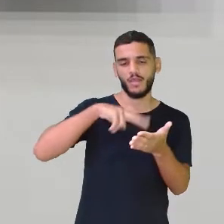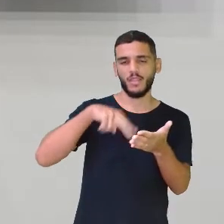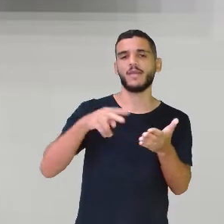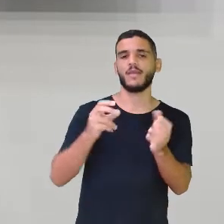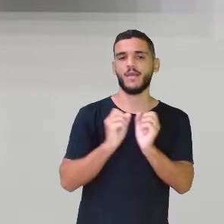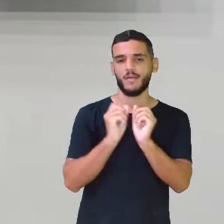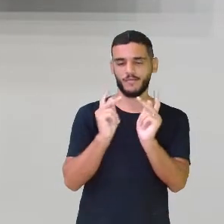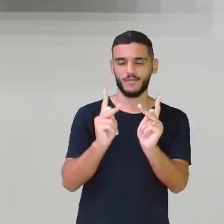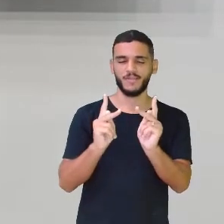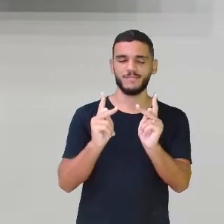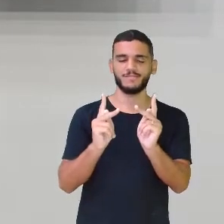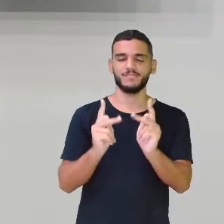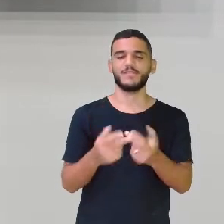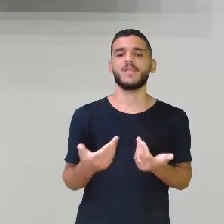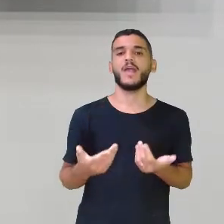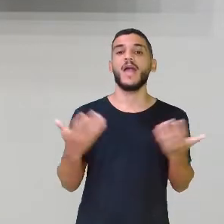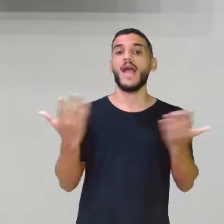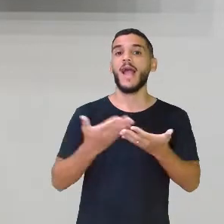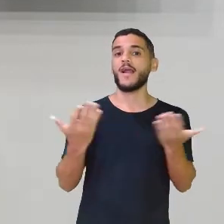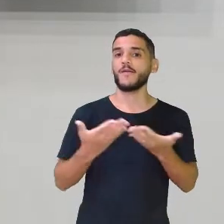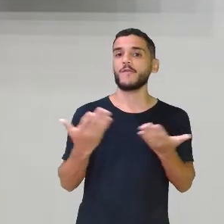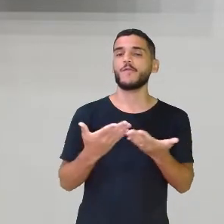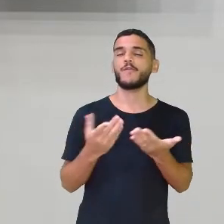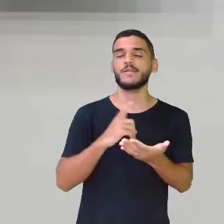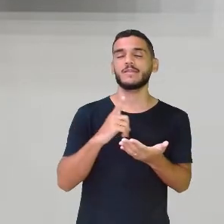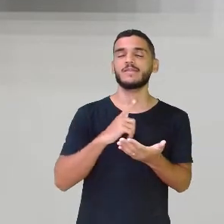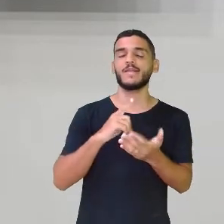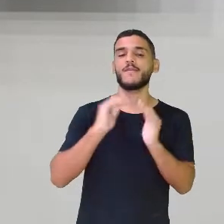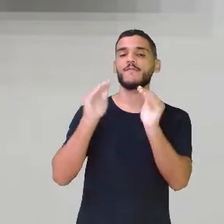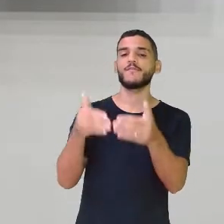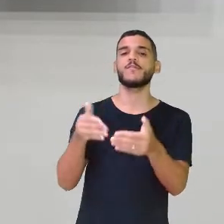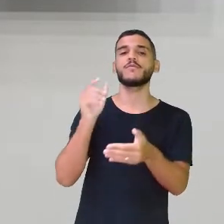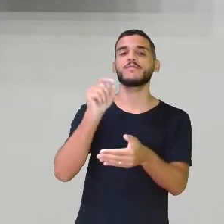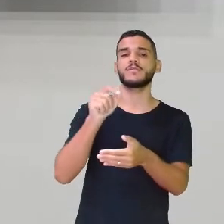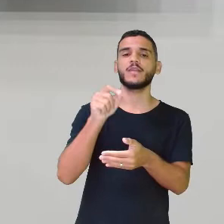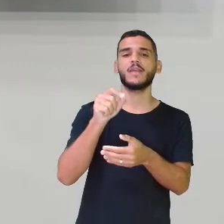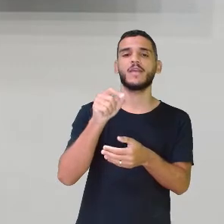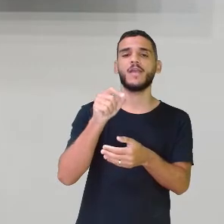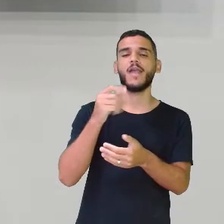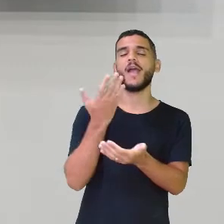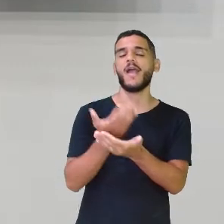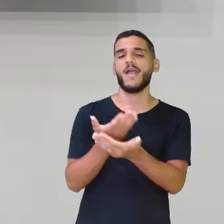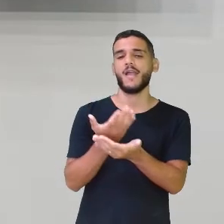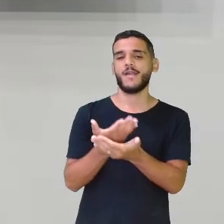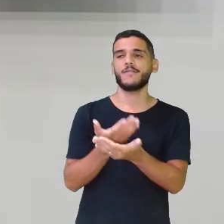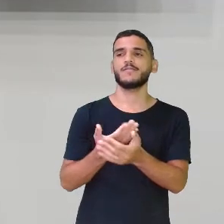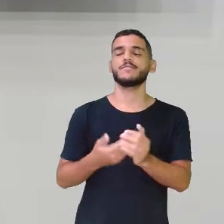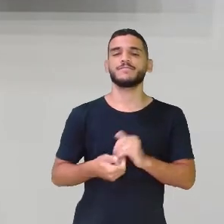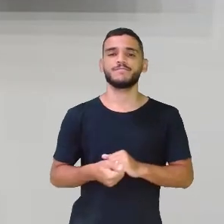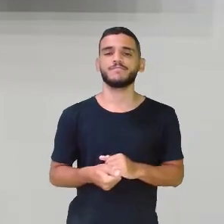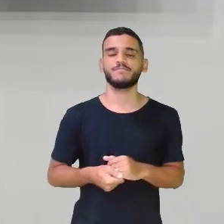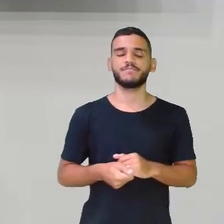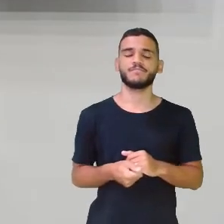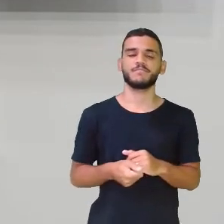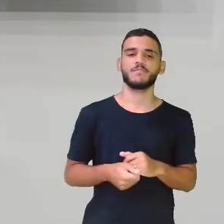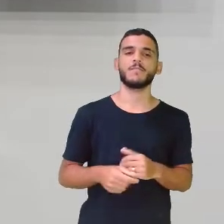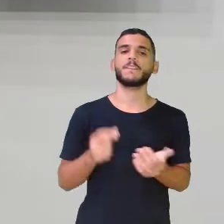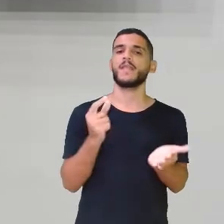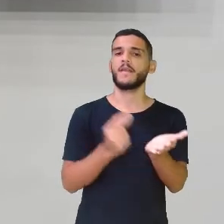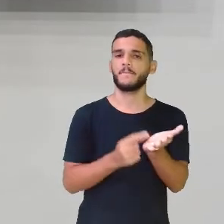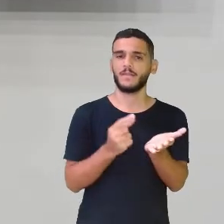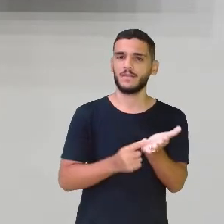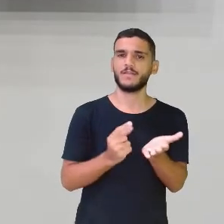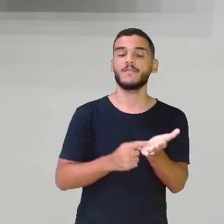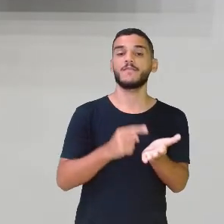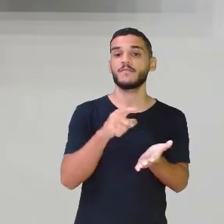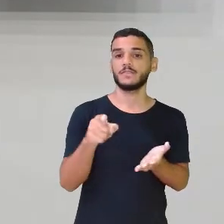vamos se apegar, de fato, à nossa aula. Tranquilo? Além do aplicativo, você